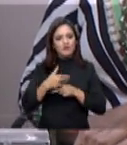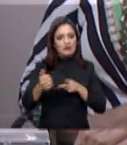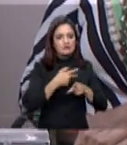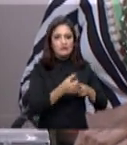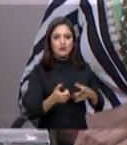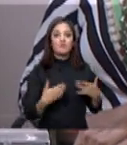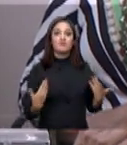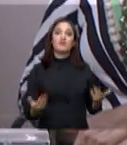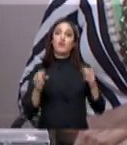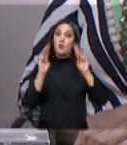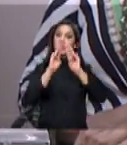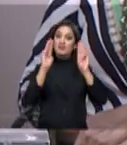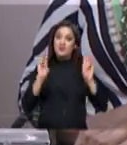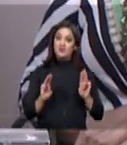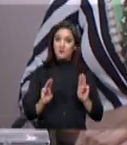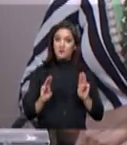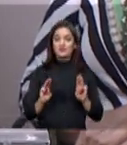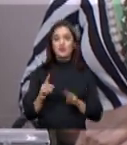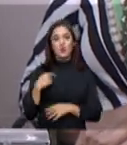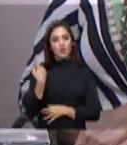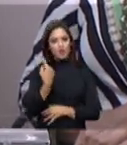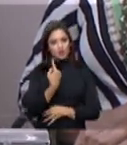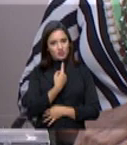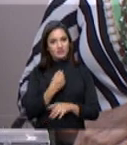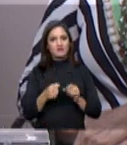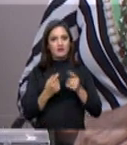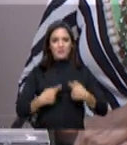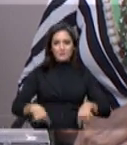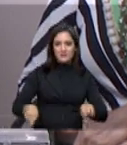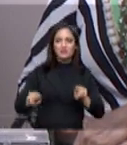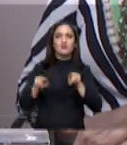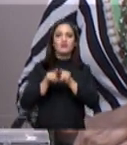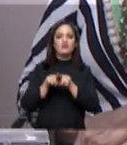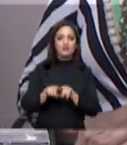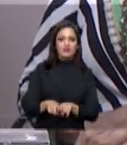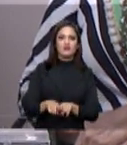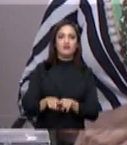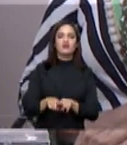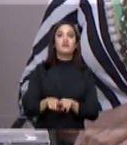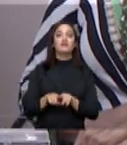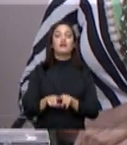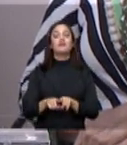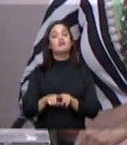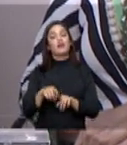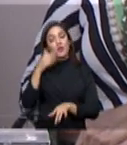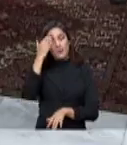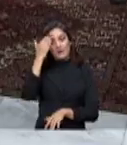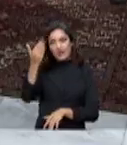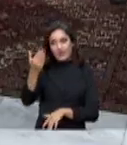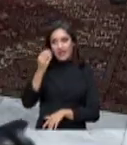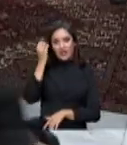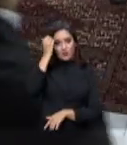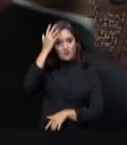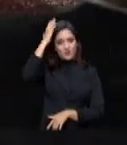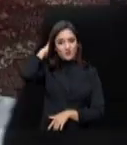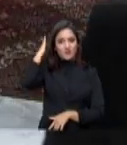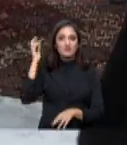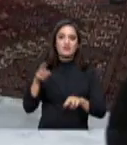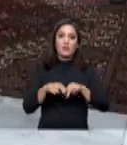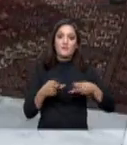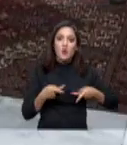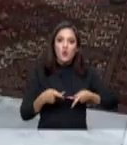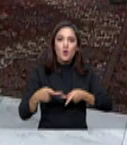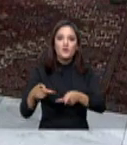museu que nós, em parceria, e agradecemos, ministro Toffoli, ministro Fux, o convite, esse